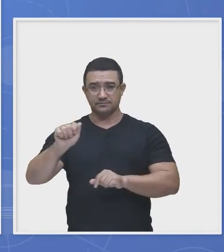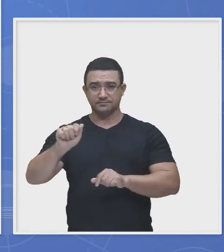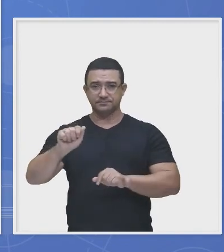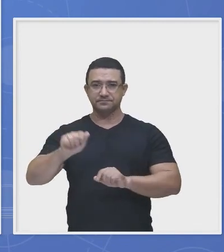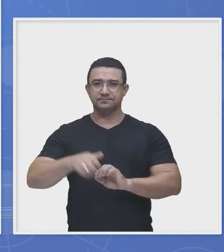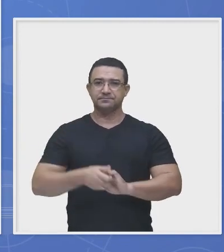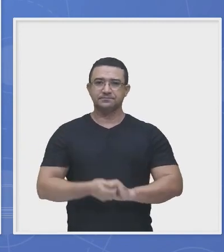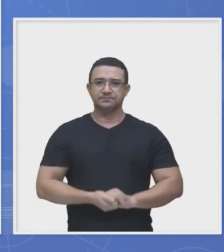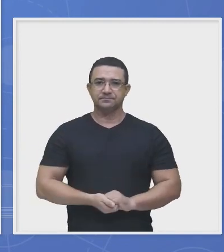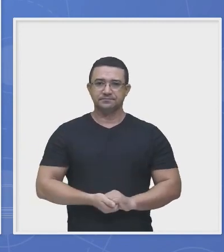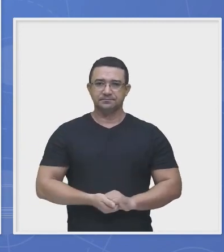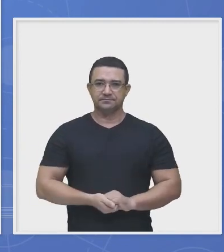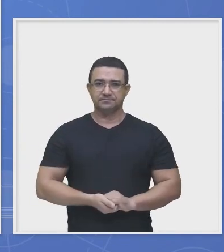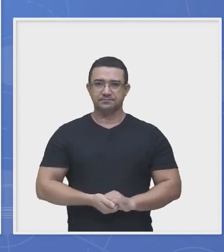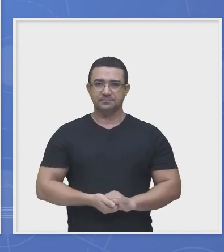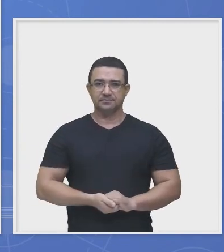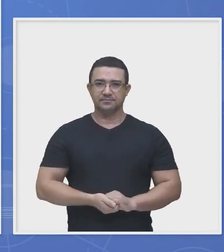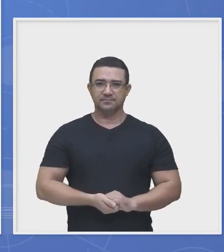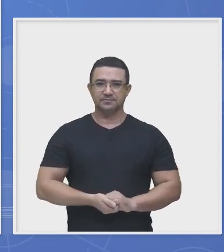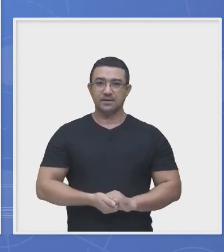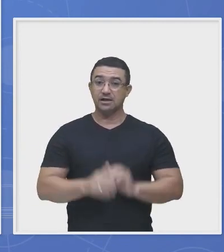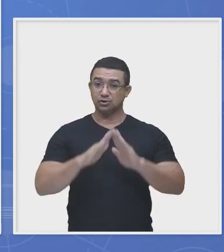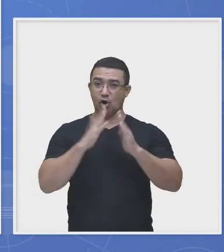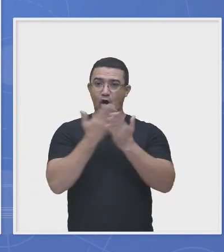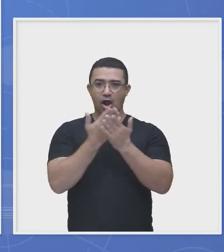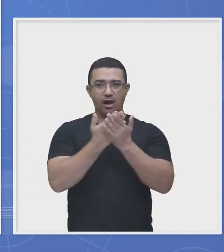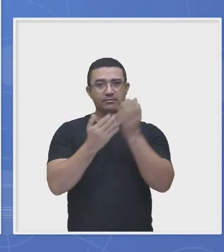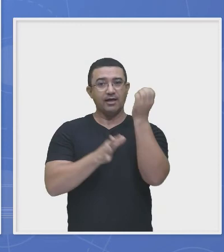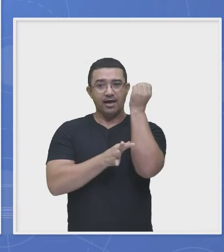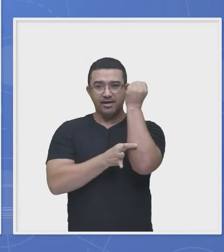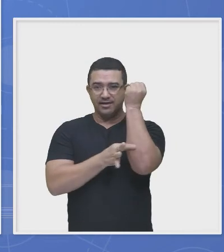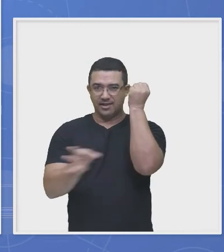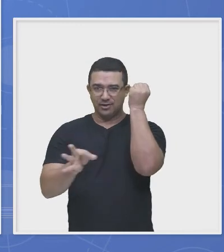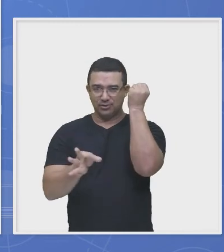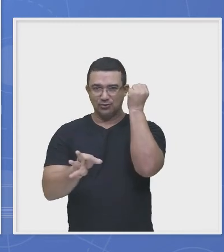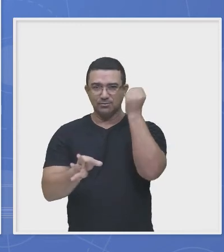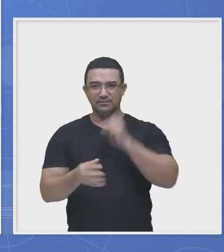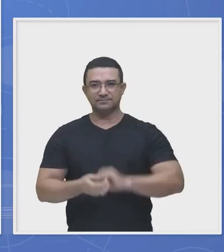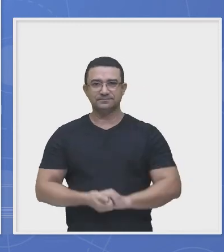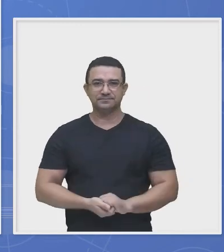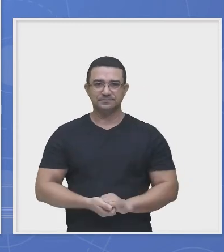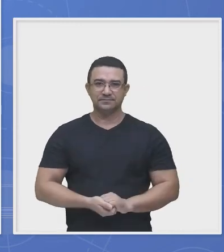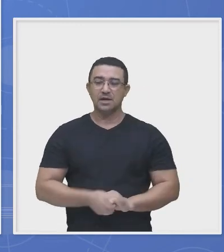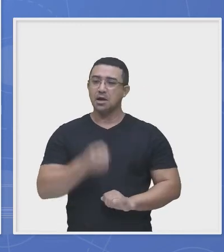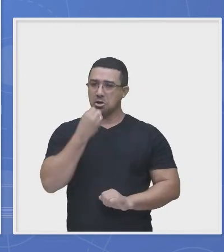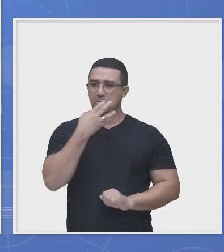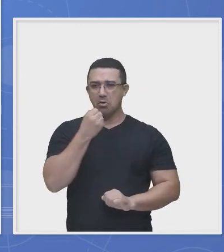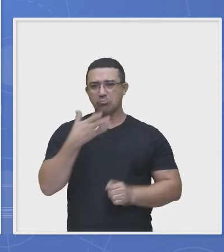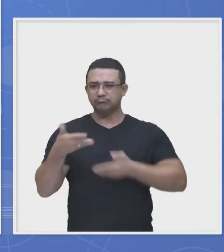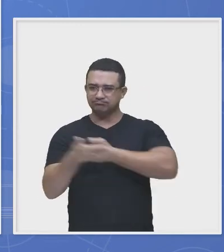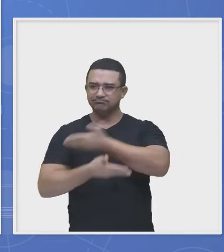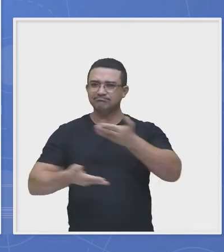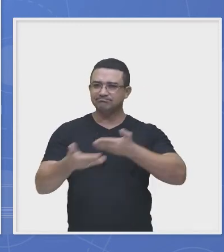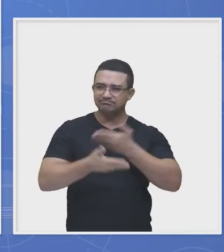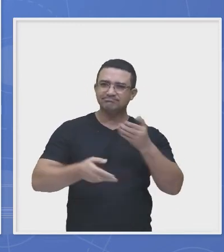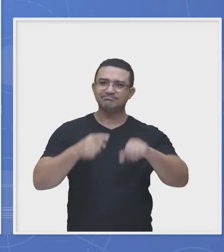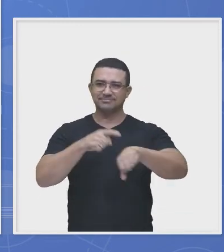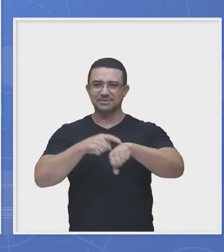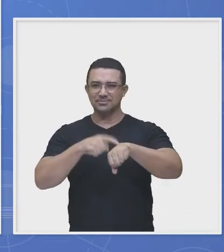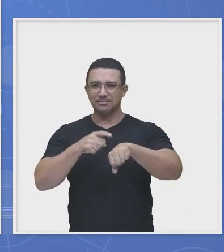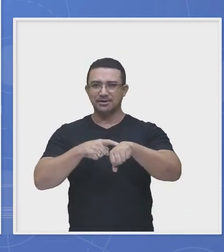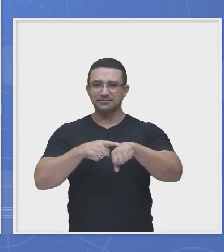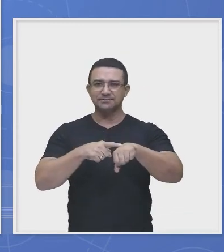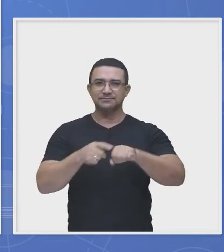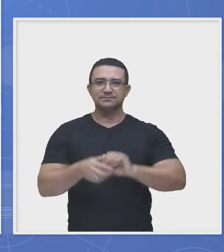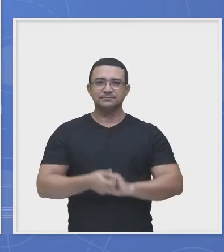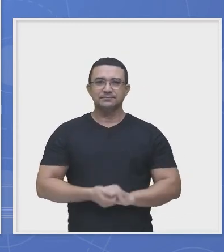escola Isaías Vasconcelos, lá do Iranduba, aqui pertinho. Que bom encontrar vocês e interagir nesse momento. E,